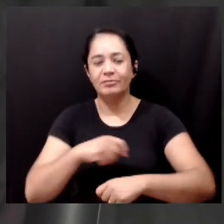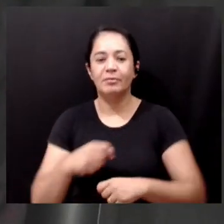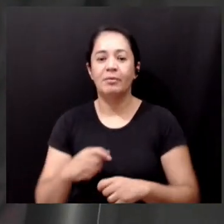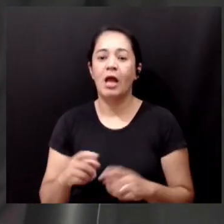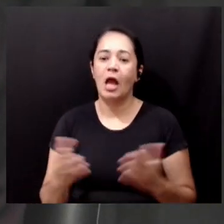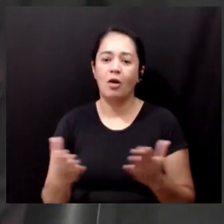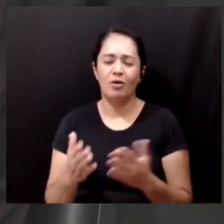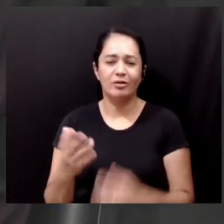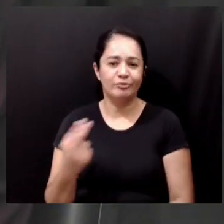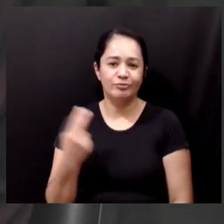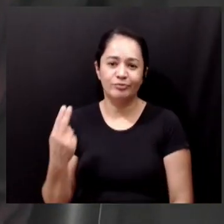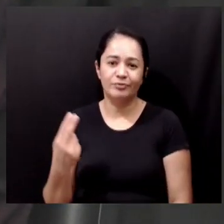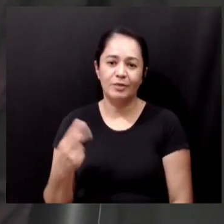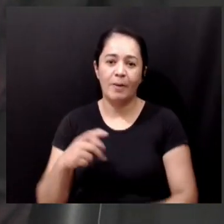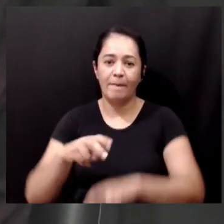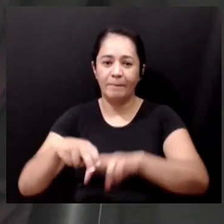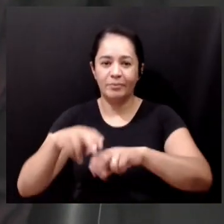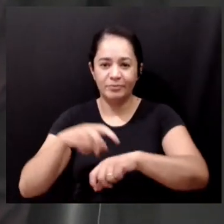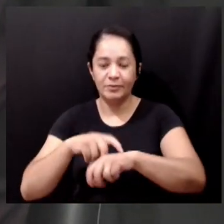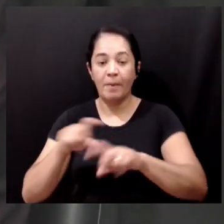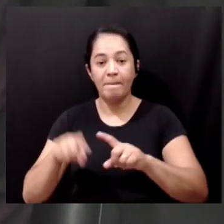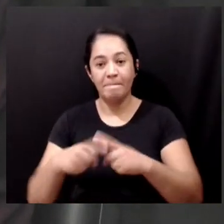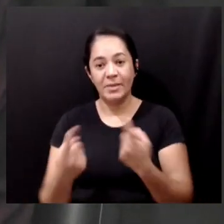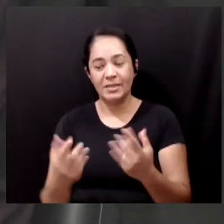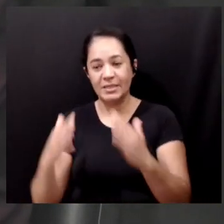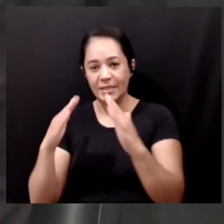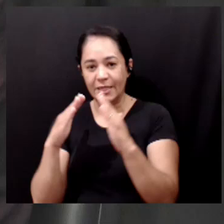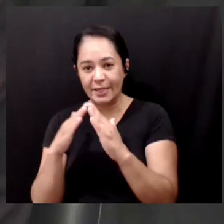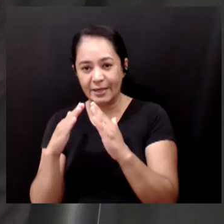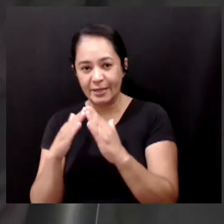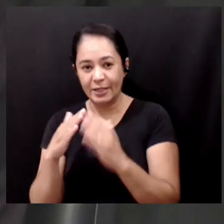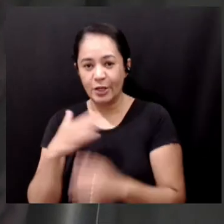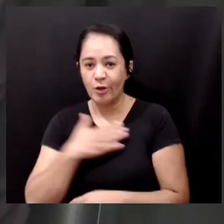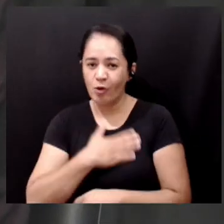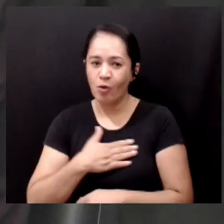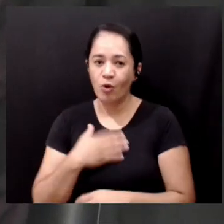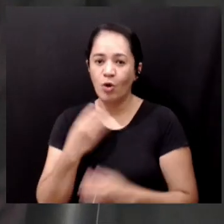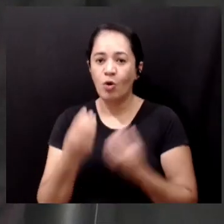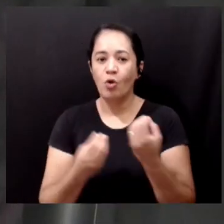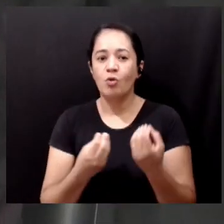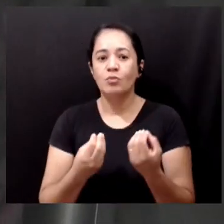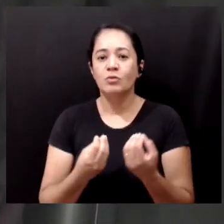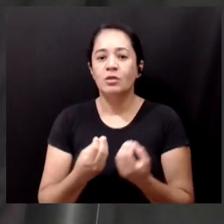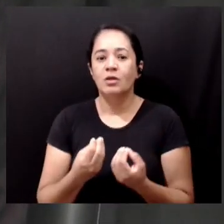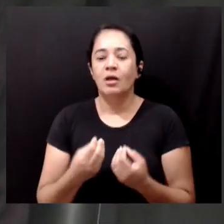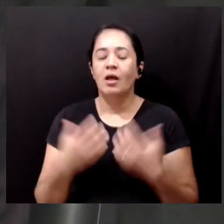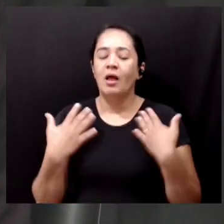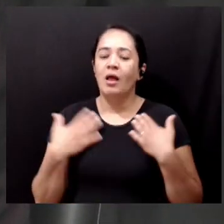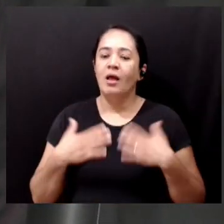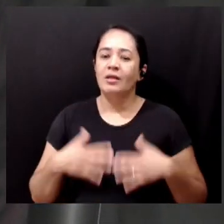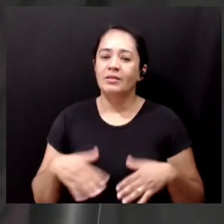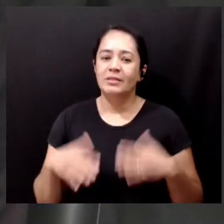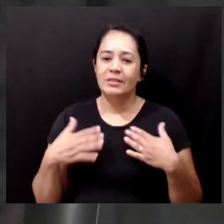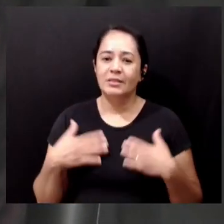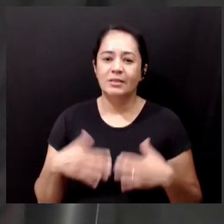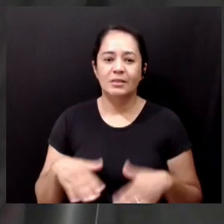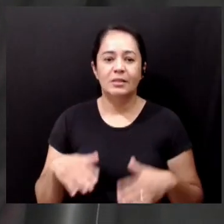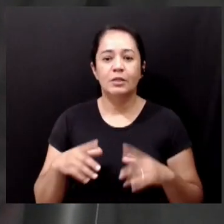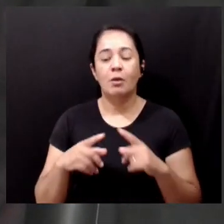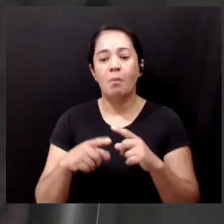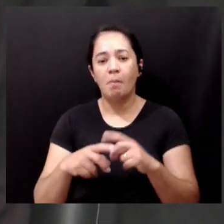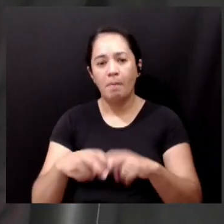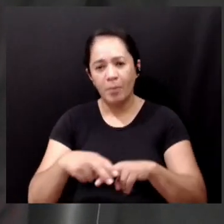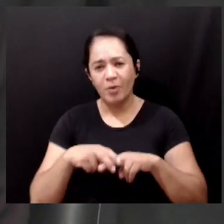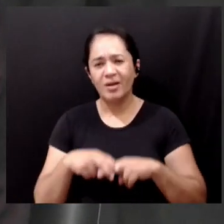em casa eu gosto de ficar, nos meus finais de semana, ficar mais relaxado o máximo possível, por conta até do desgaste